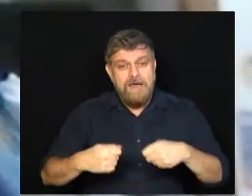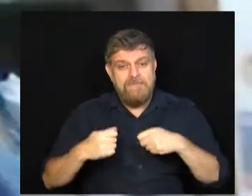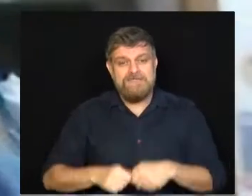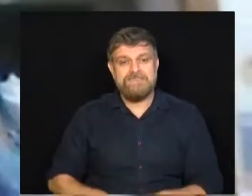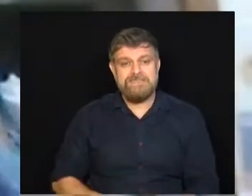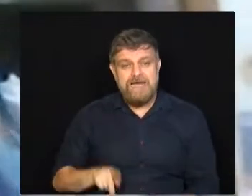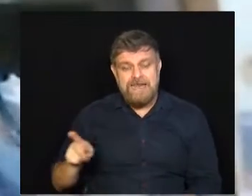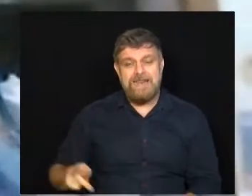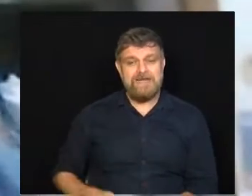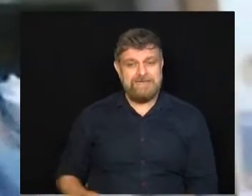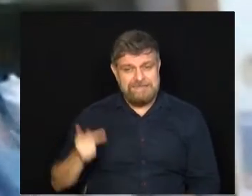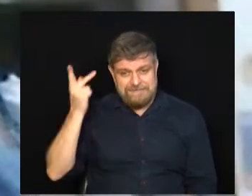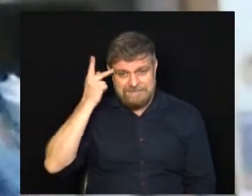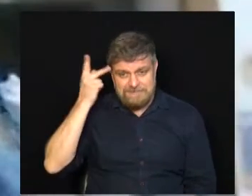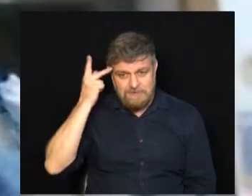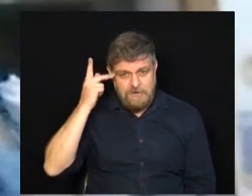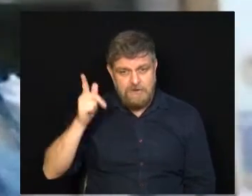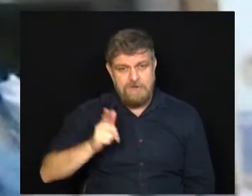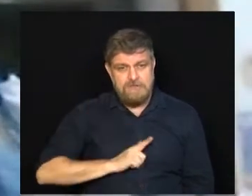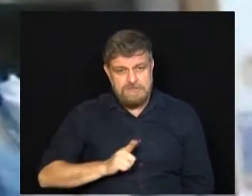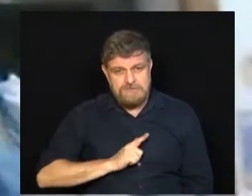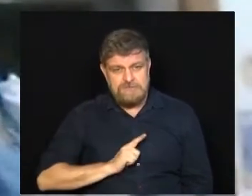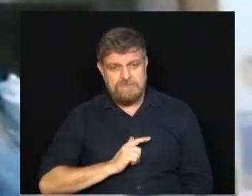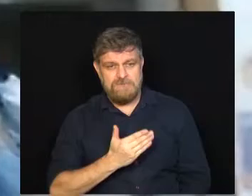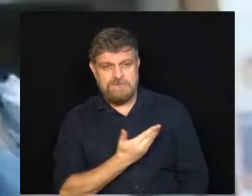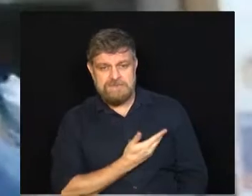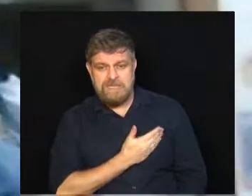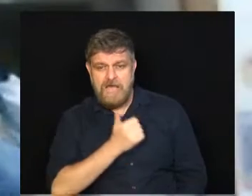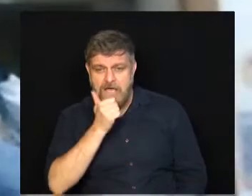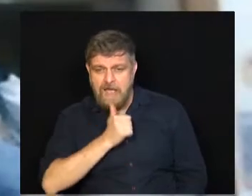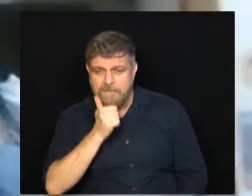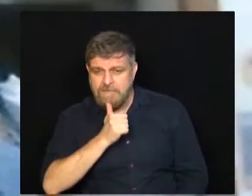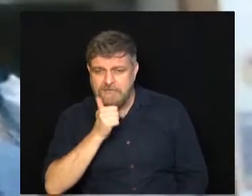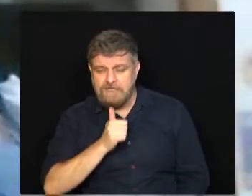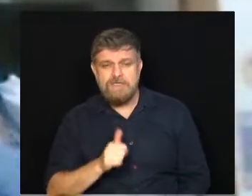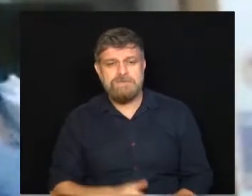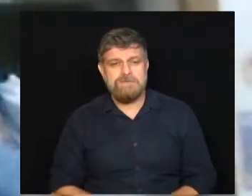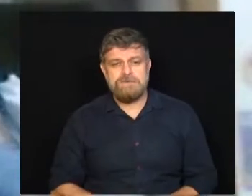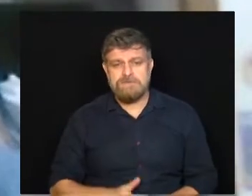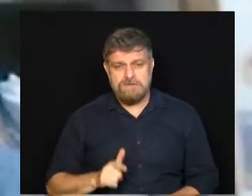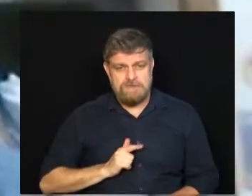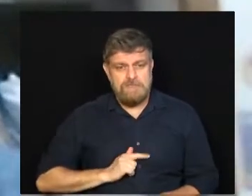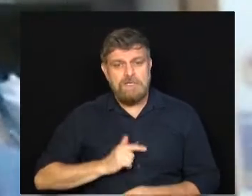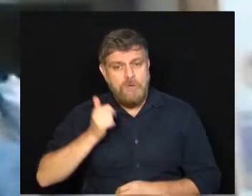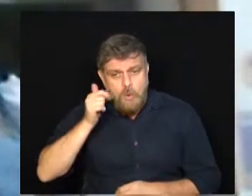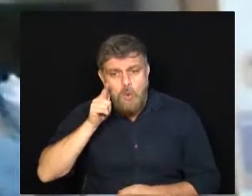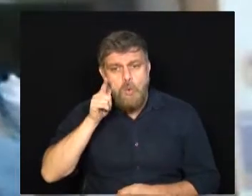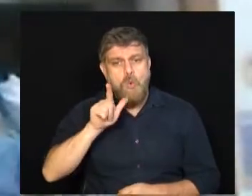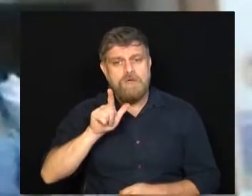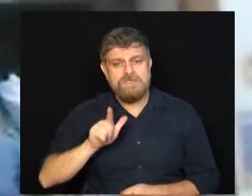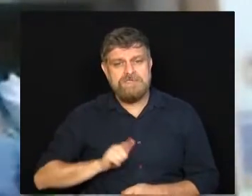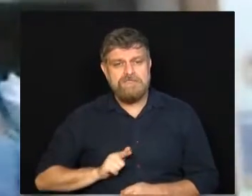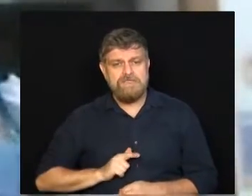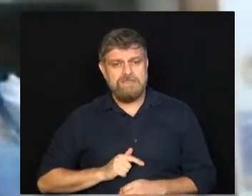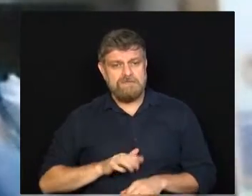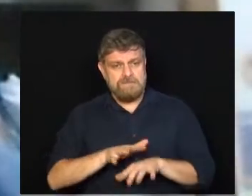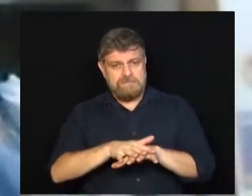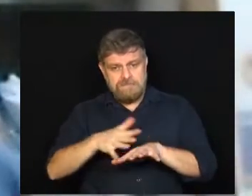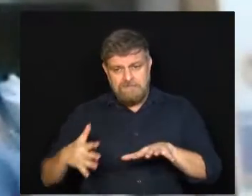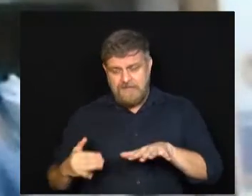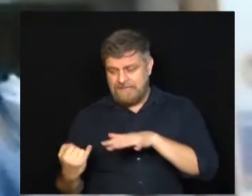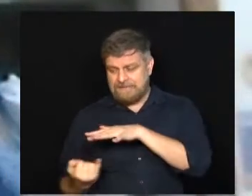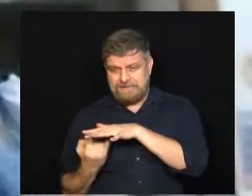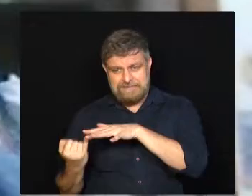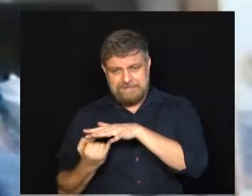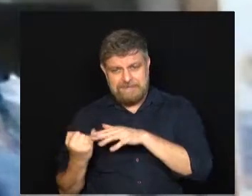Paulo, capital, nós temos muitas amigas e conhecidas que conseguiram não estar mais no trabalho